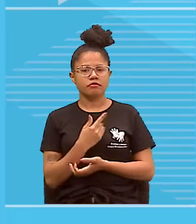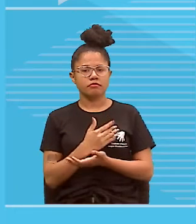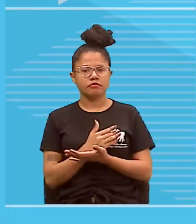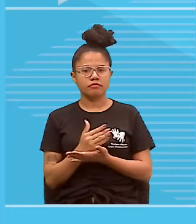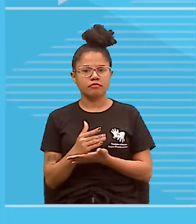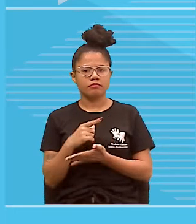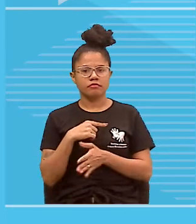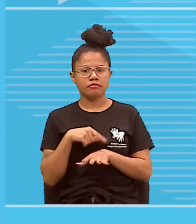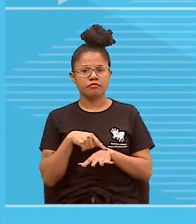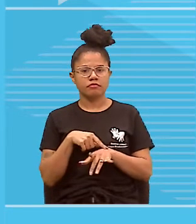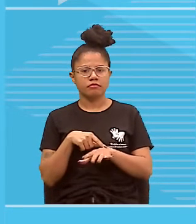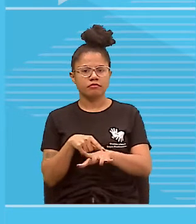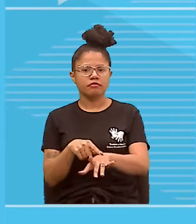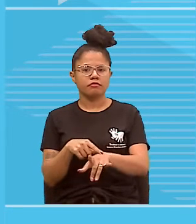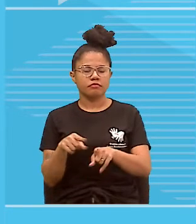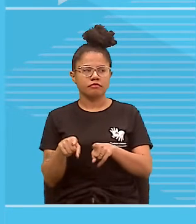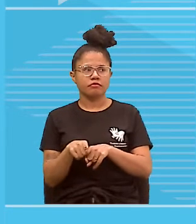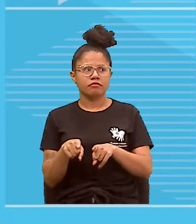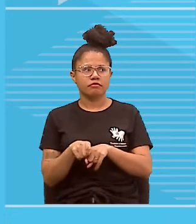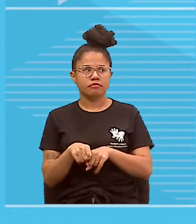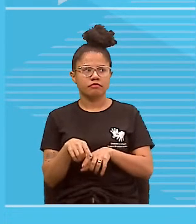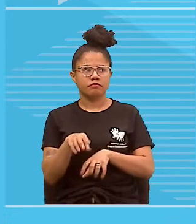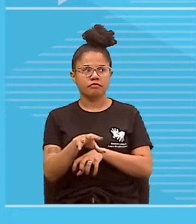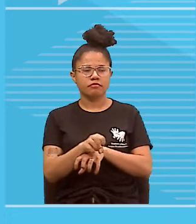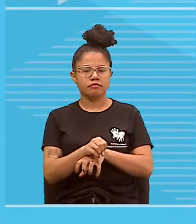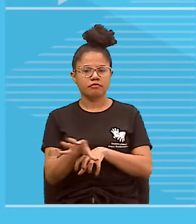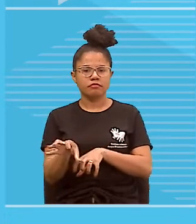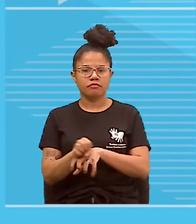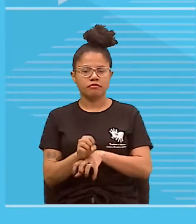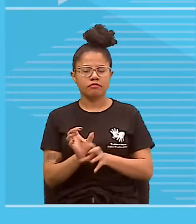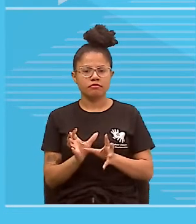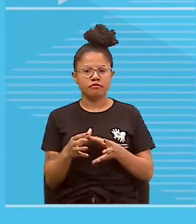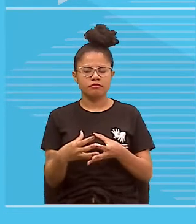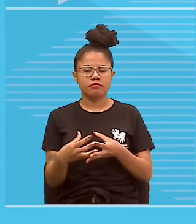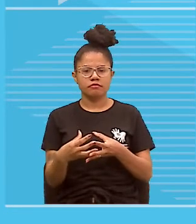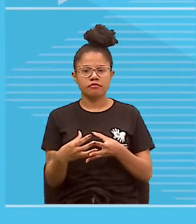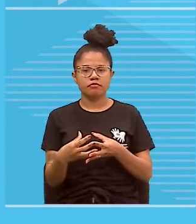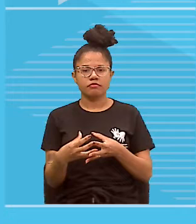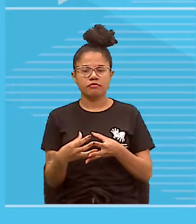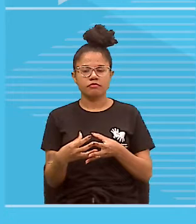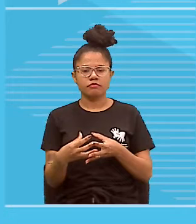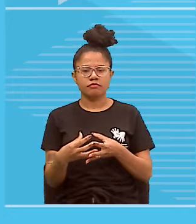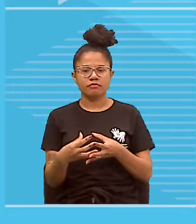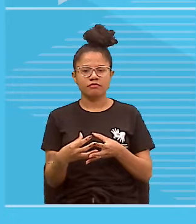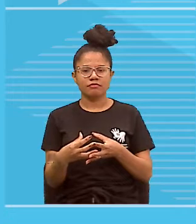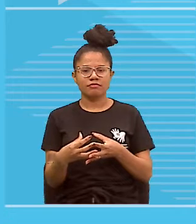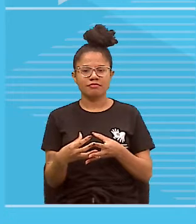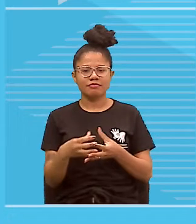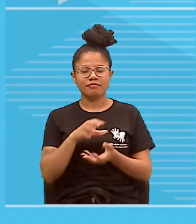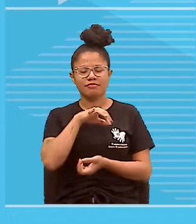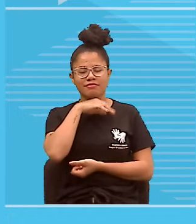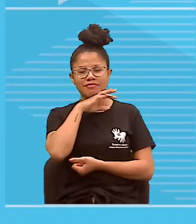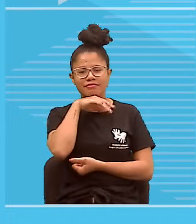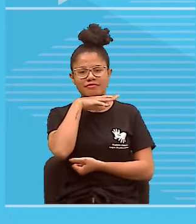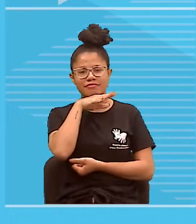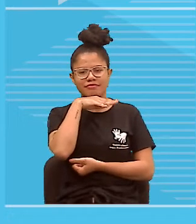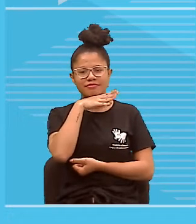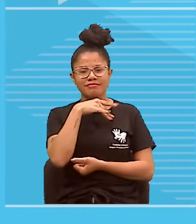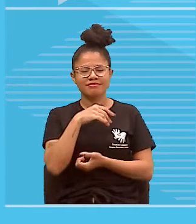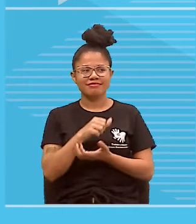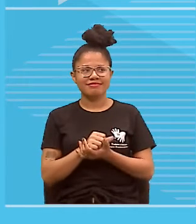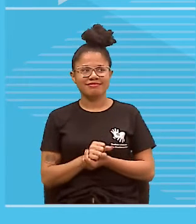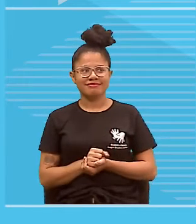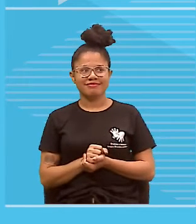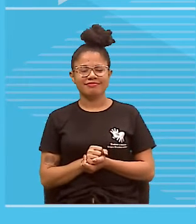protozoários e esponjas esponjas é um grupo animal Tá certo lá o Bob Esponja o Bob Esponja é um tipo de